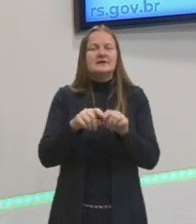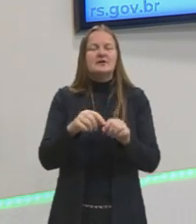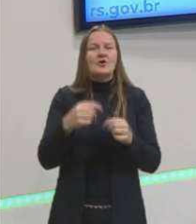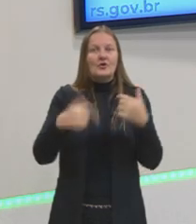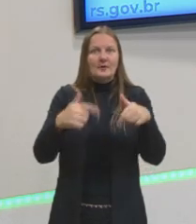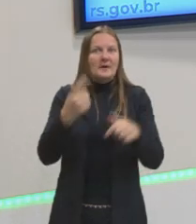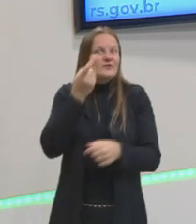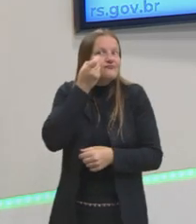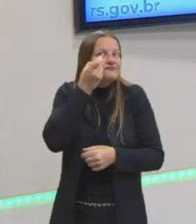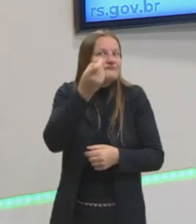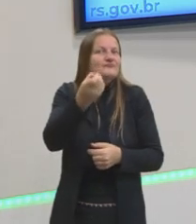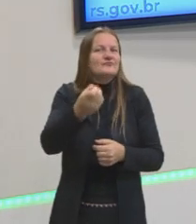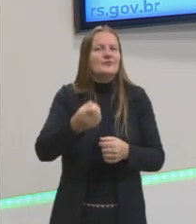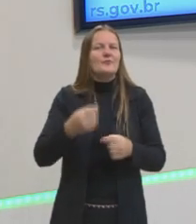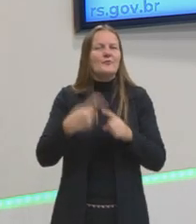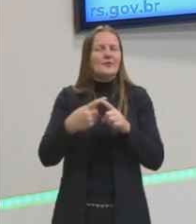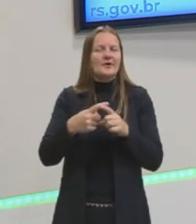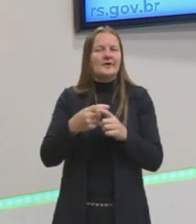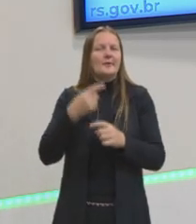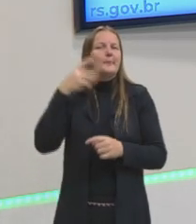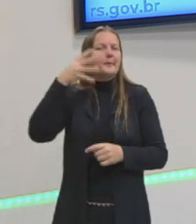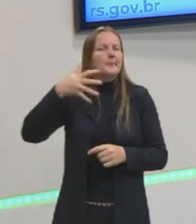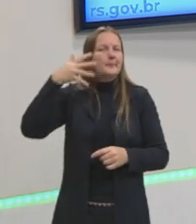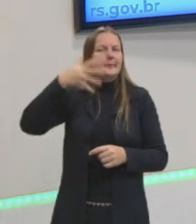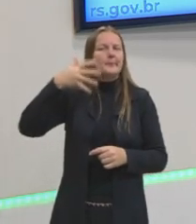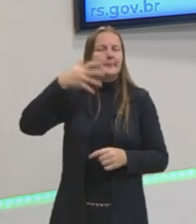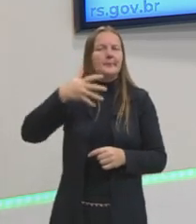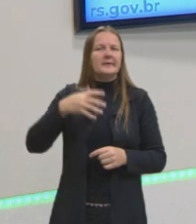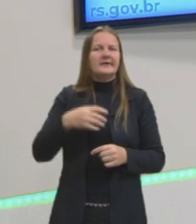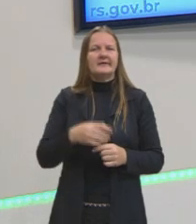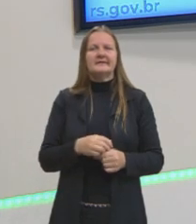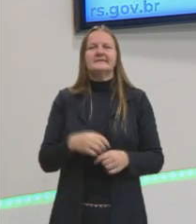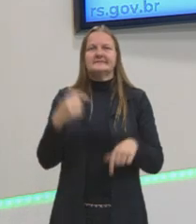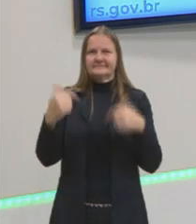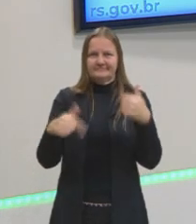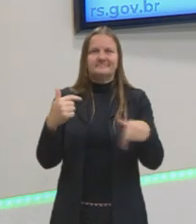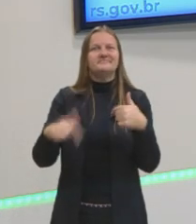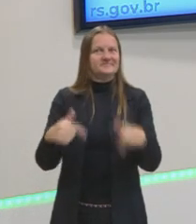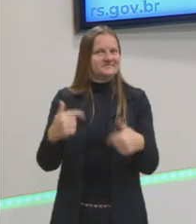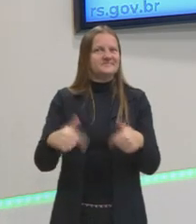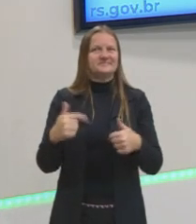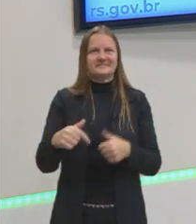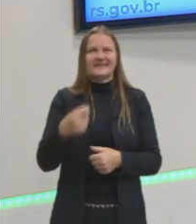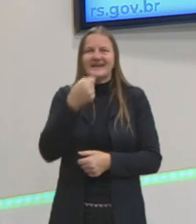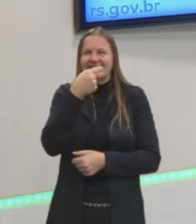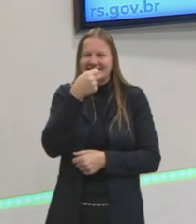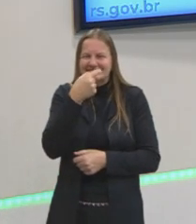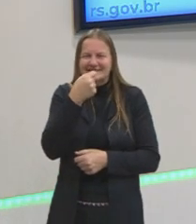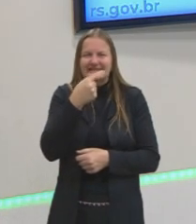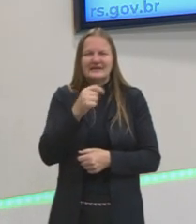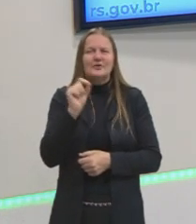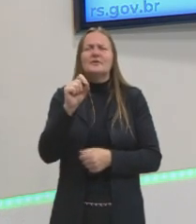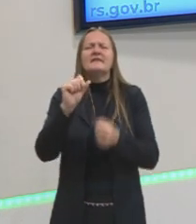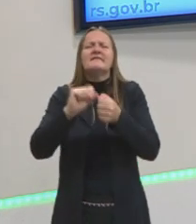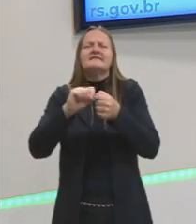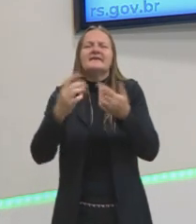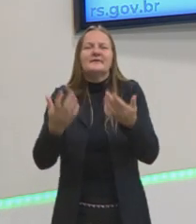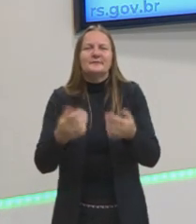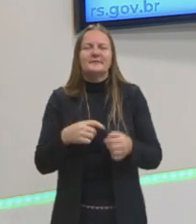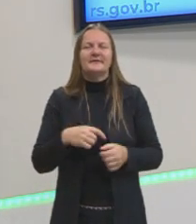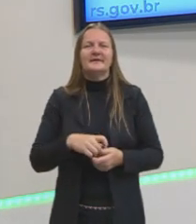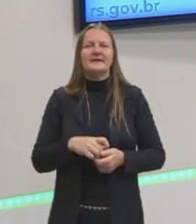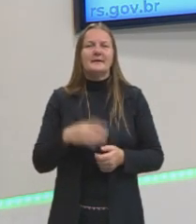algo interessante foi preciso todo um discurso porque as pessoas fossem trabalhar até aqui aqui a chave fala né Lisa O que você está fazendo